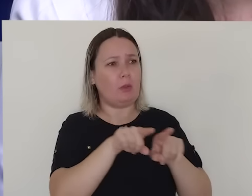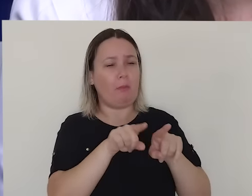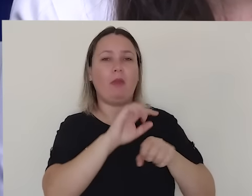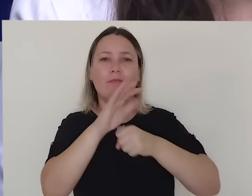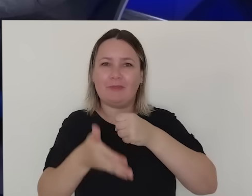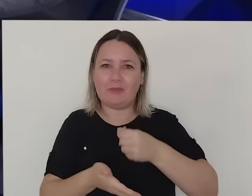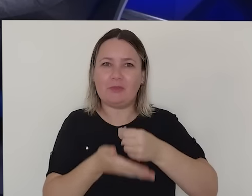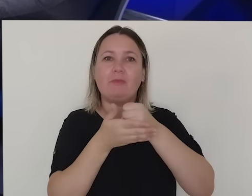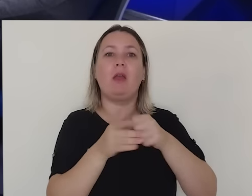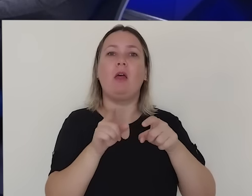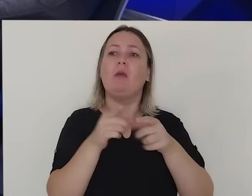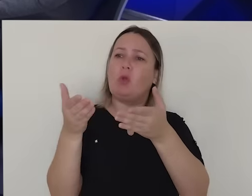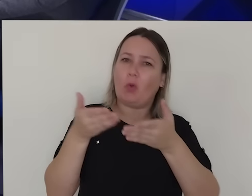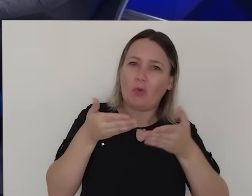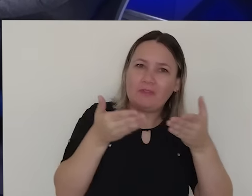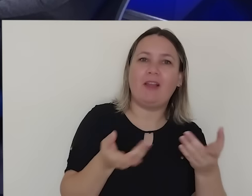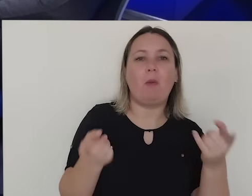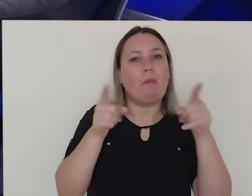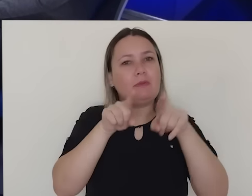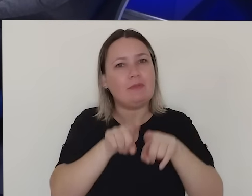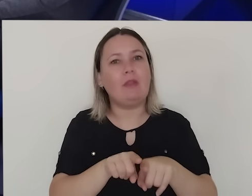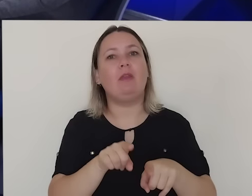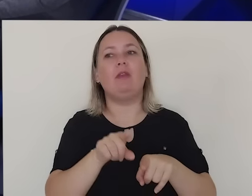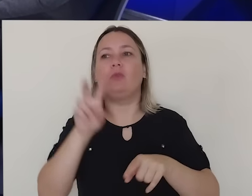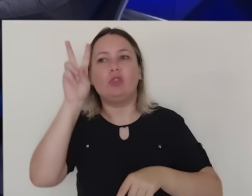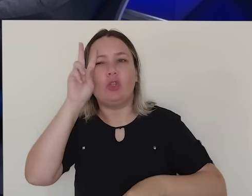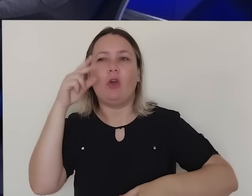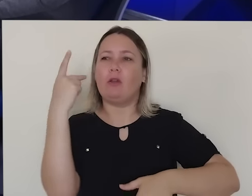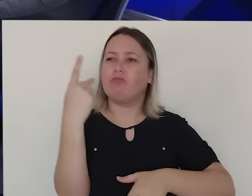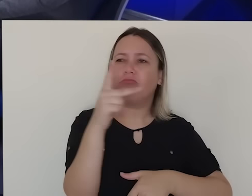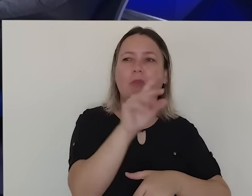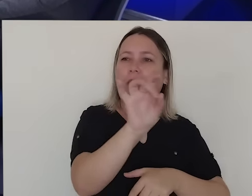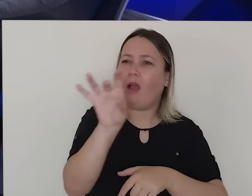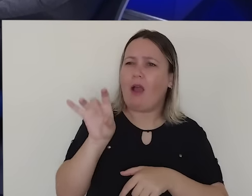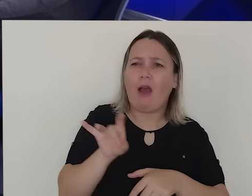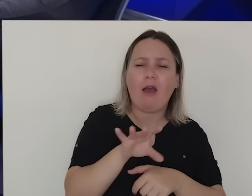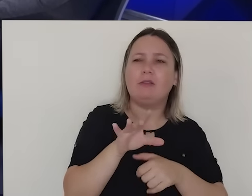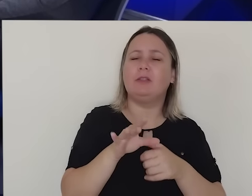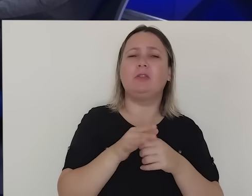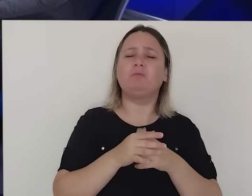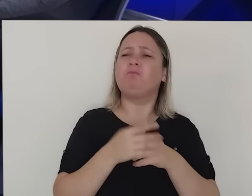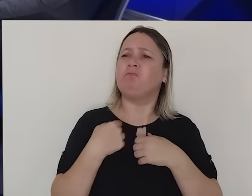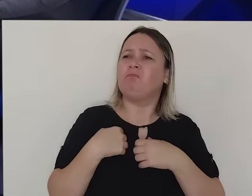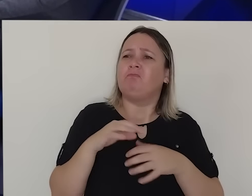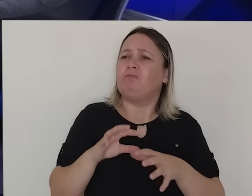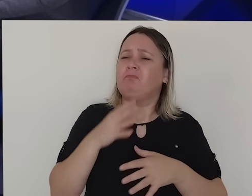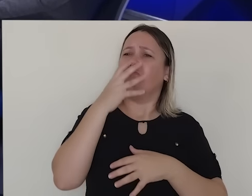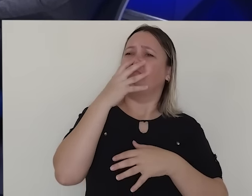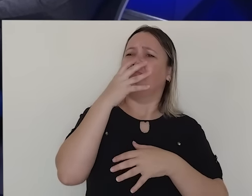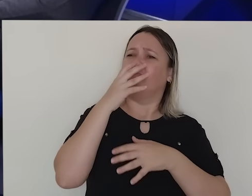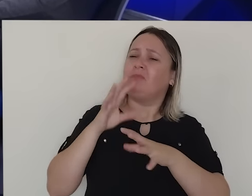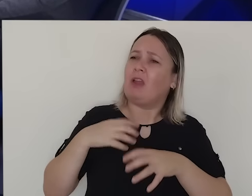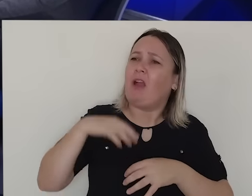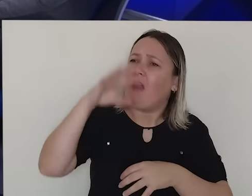contar suas histórias né porque você acaba sempre conseguindo ter inspirações né trazer alguma coisa paraa sua realidade né então